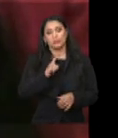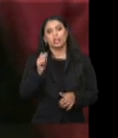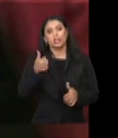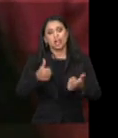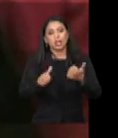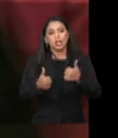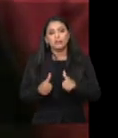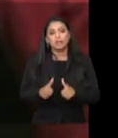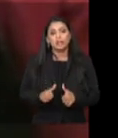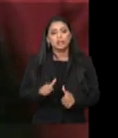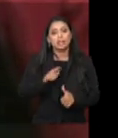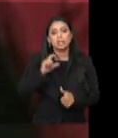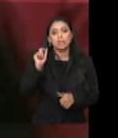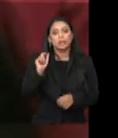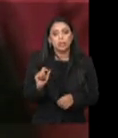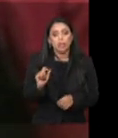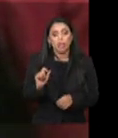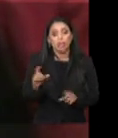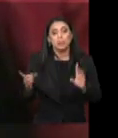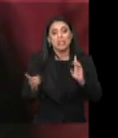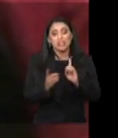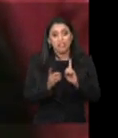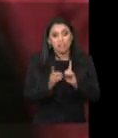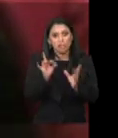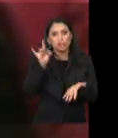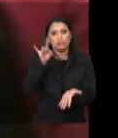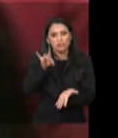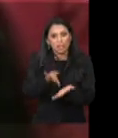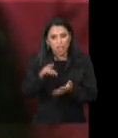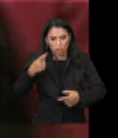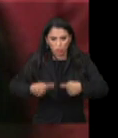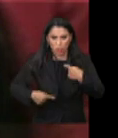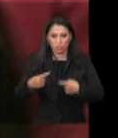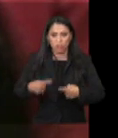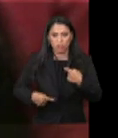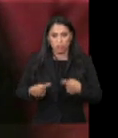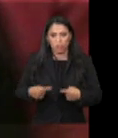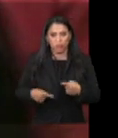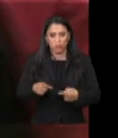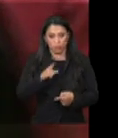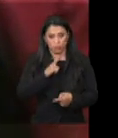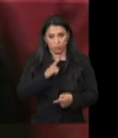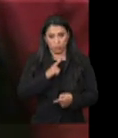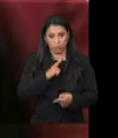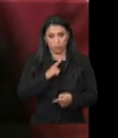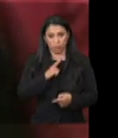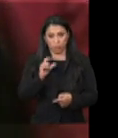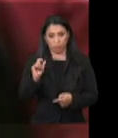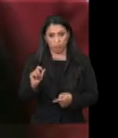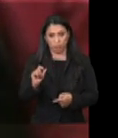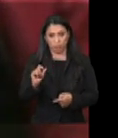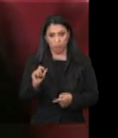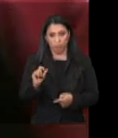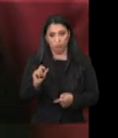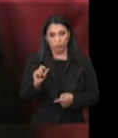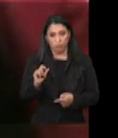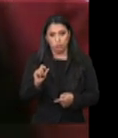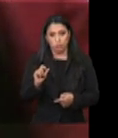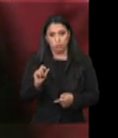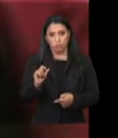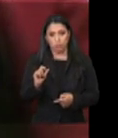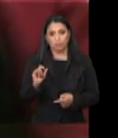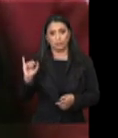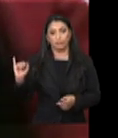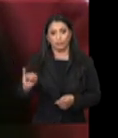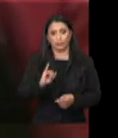que para ser atendida de maneira afetivas políticas públicas da população de rua reforça a necessidade de produção de